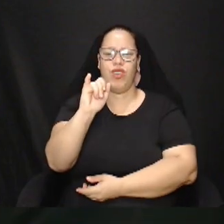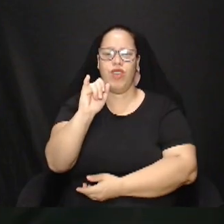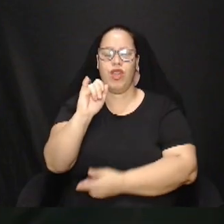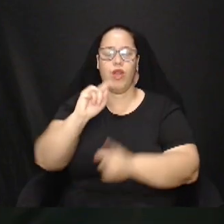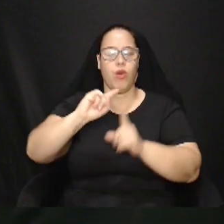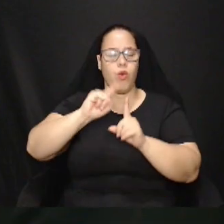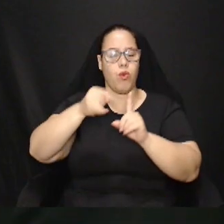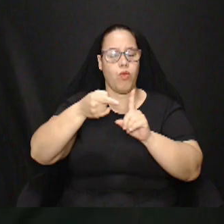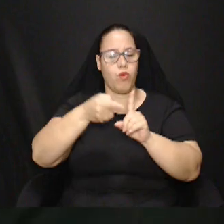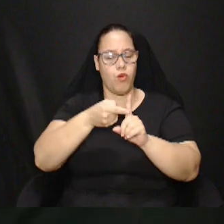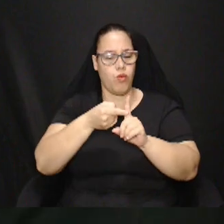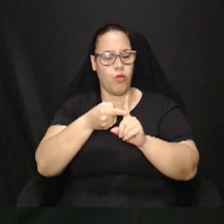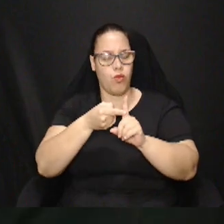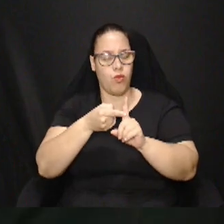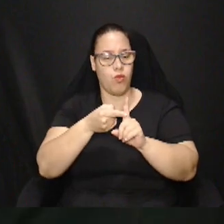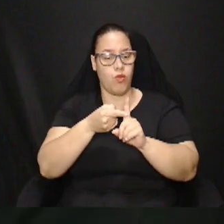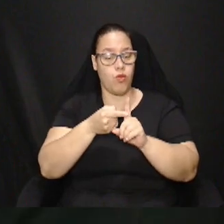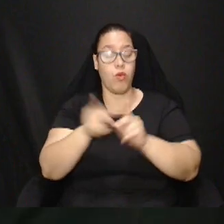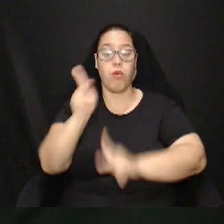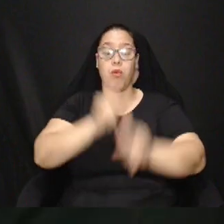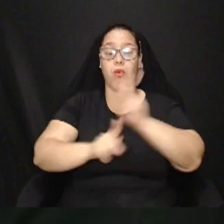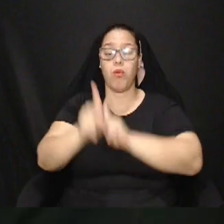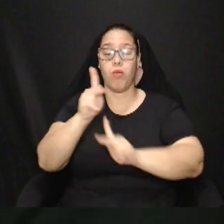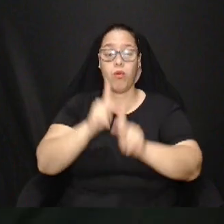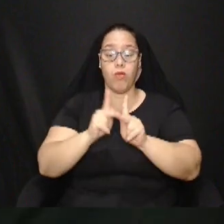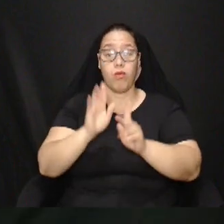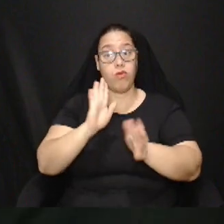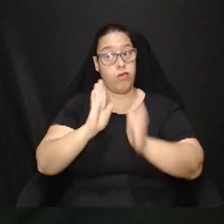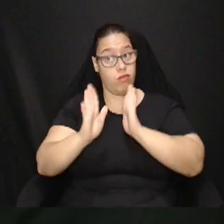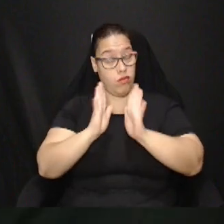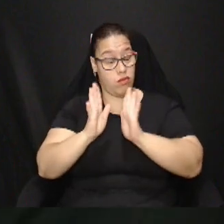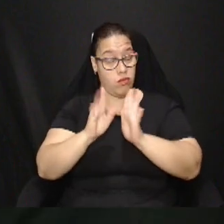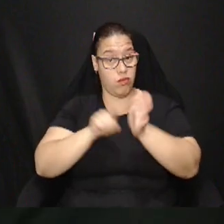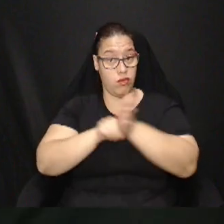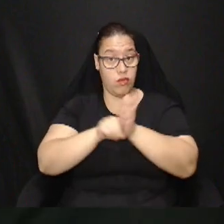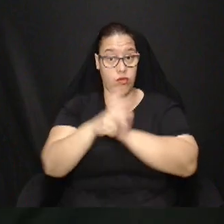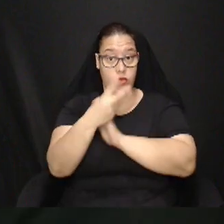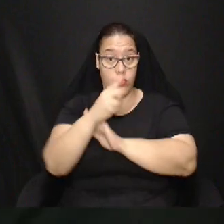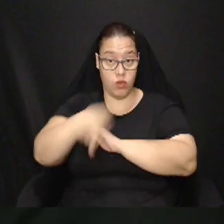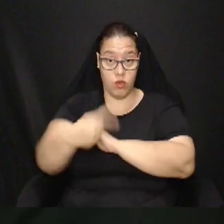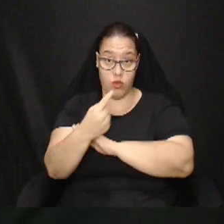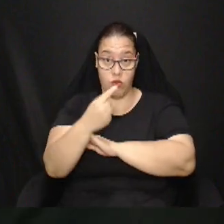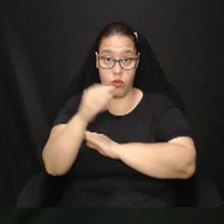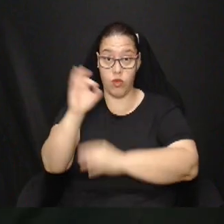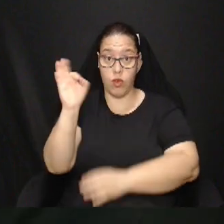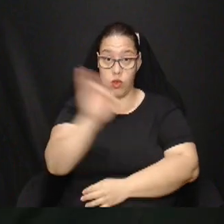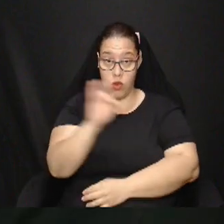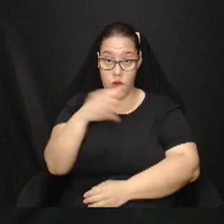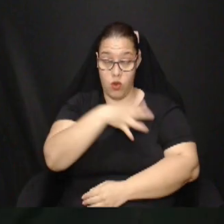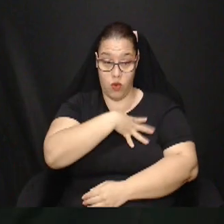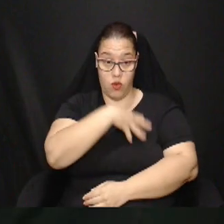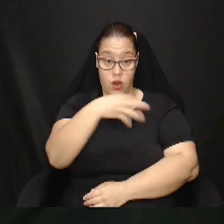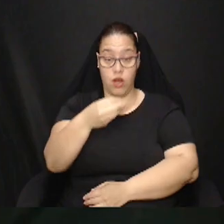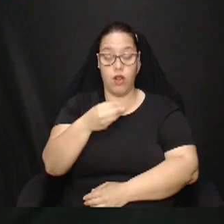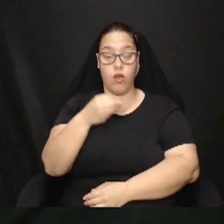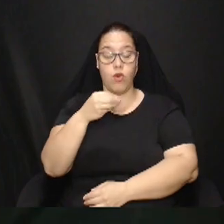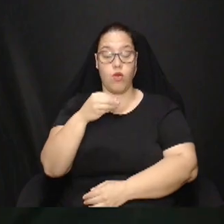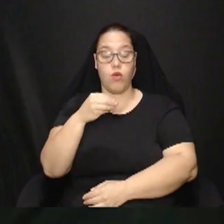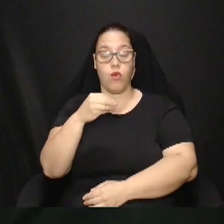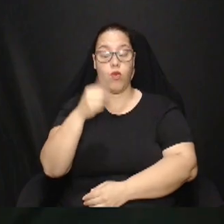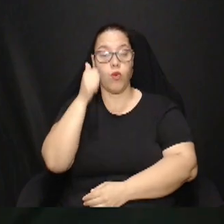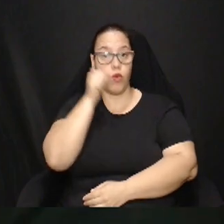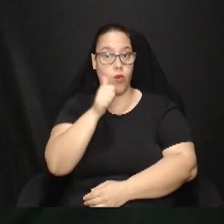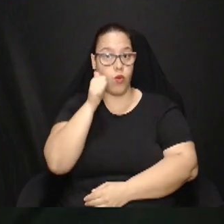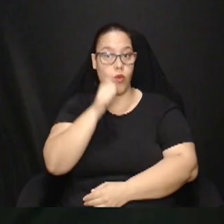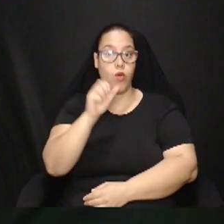a reposição populacional, de acordo com as pesquisas, é de 2,1 filhos por mulher. Isso segundo a Organização das Nações Unidas.